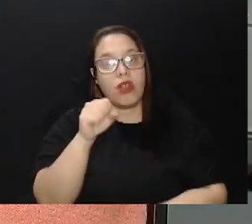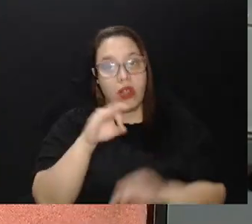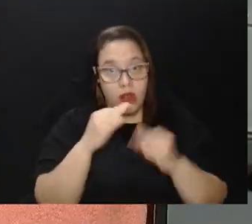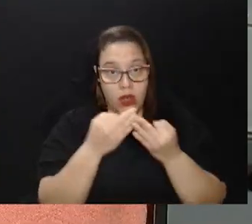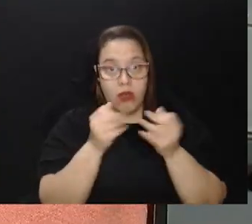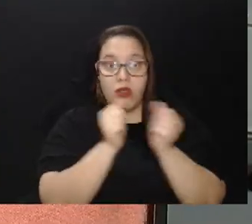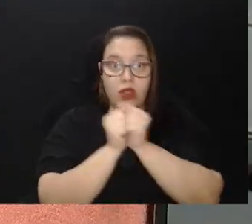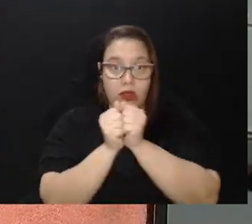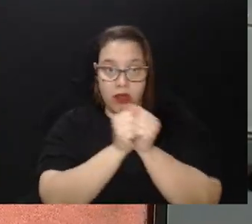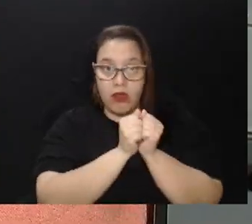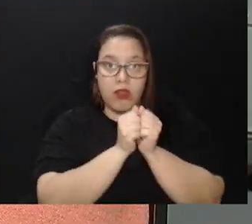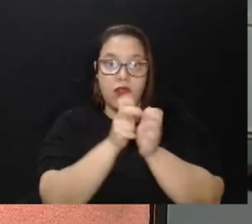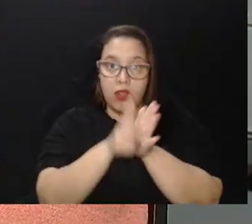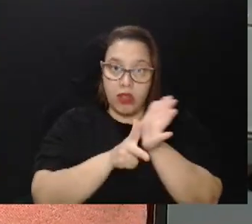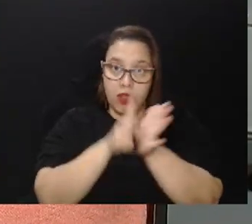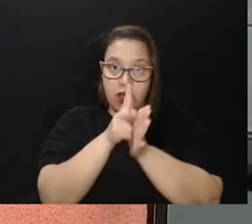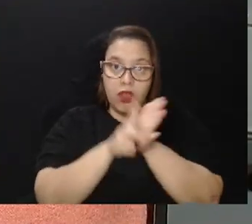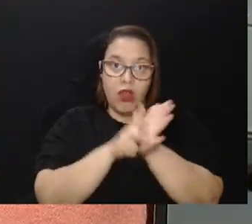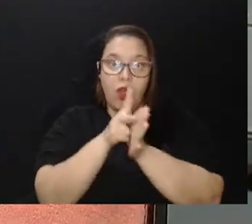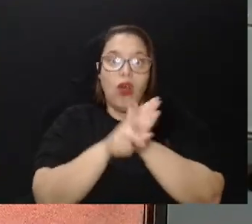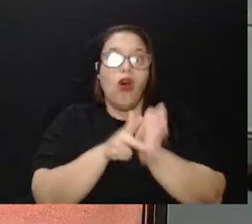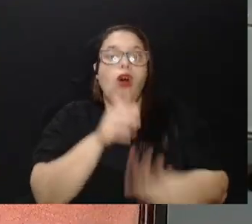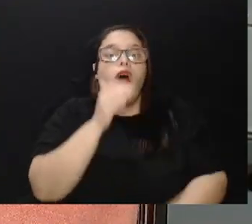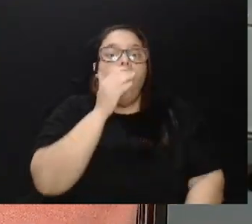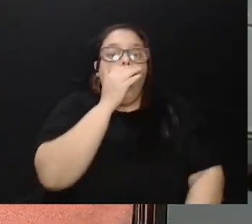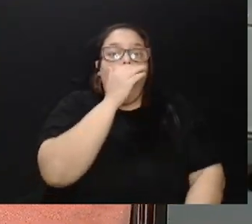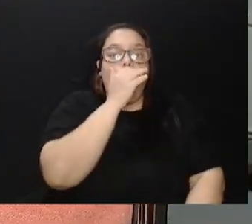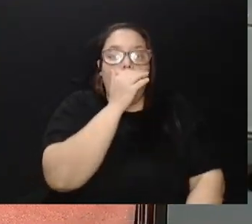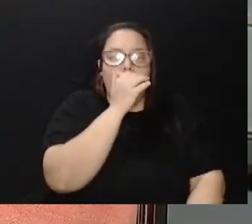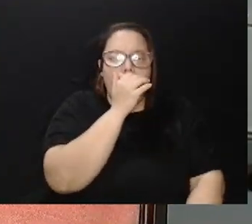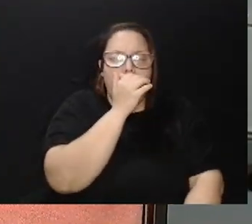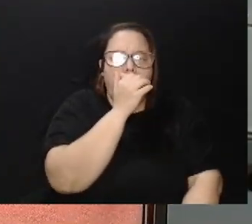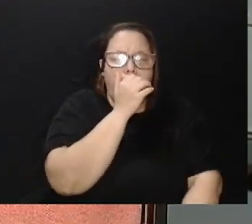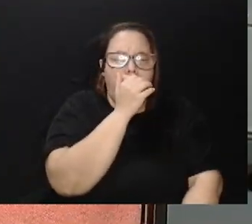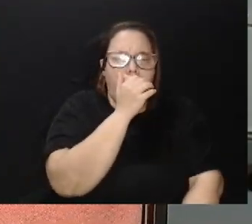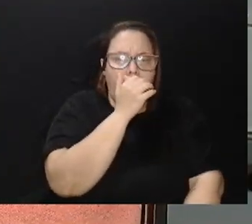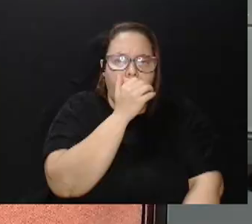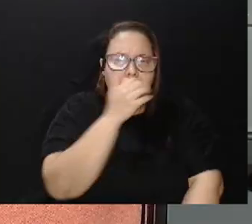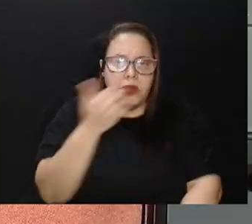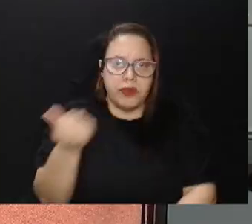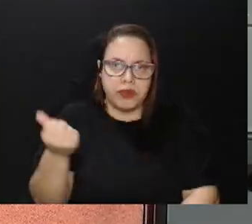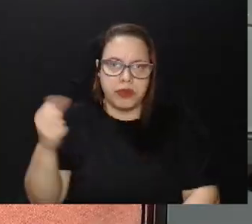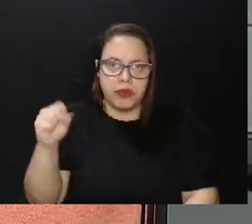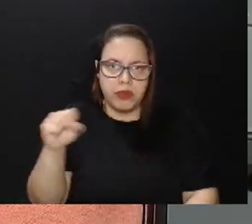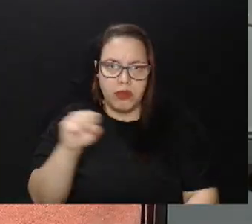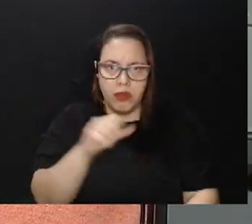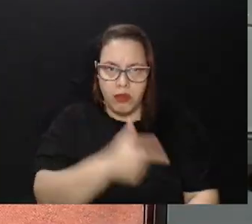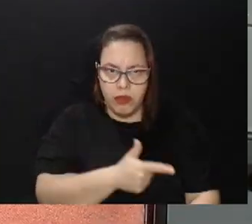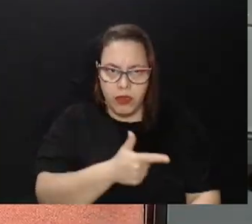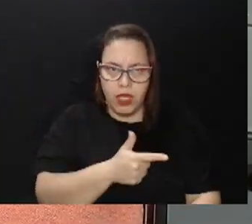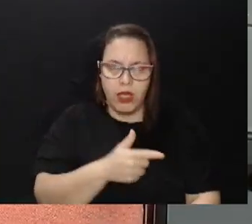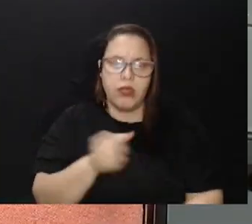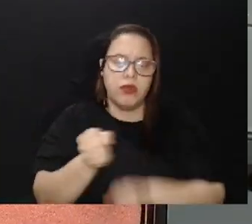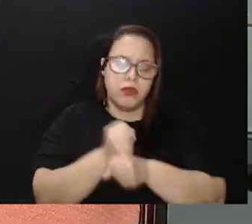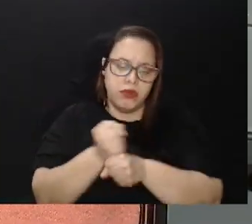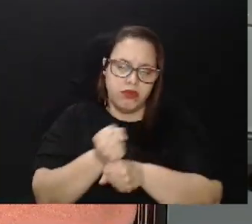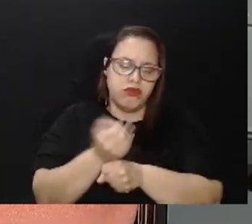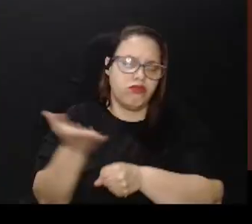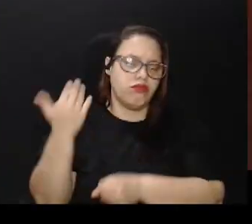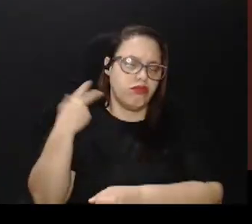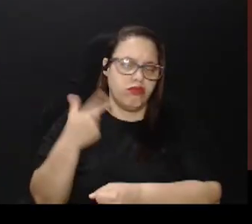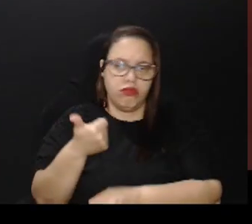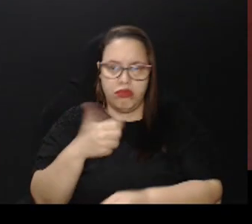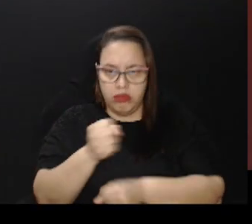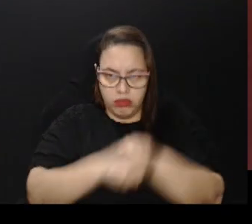que vem aqui a Paulista, que é em 1872, né? Já tinha muitos anos antes, já 20 anos antes tinha sido implantado,